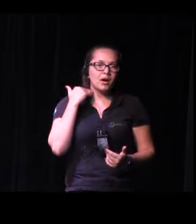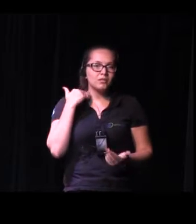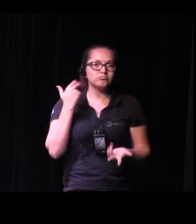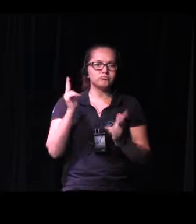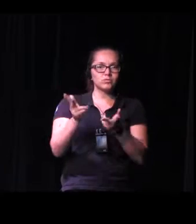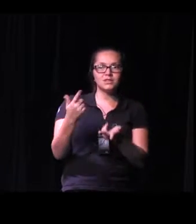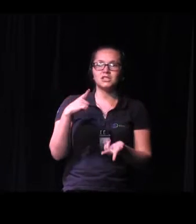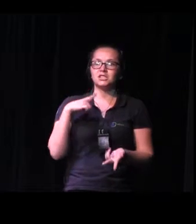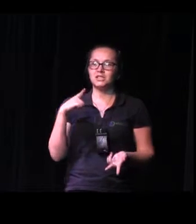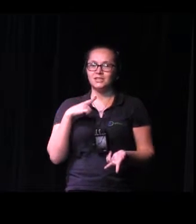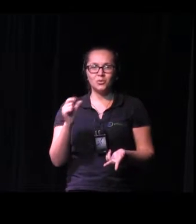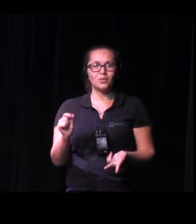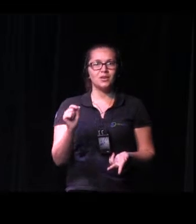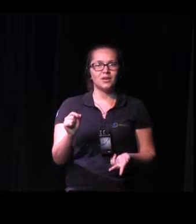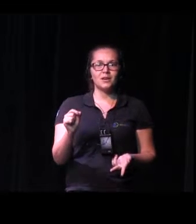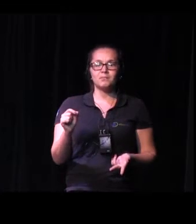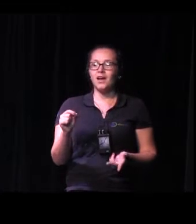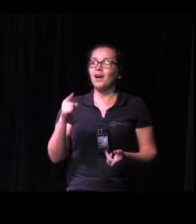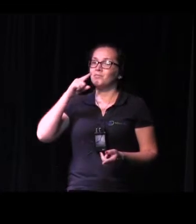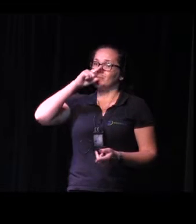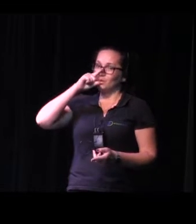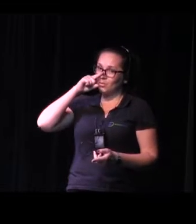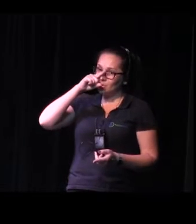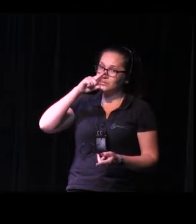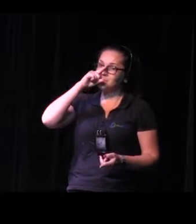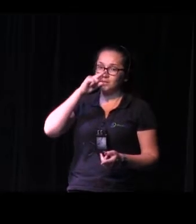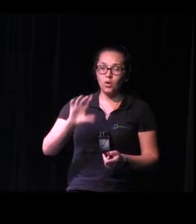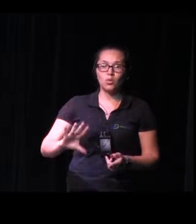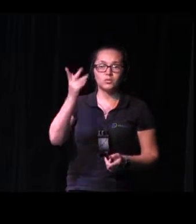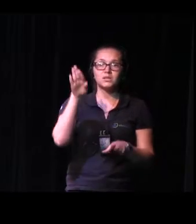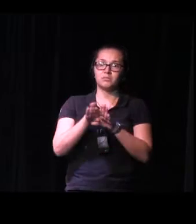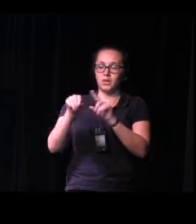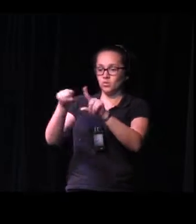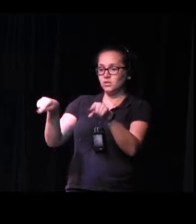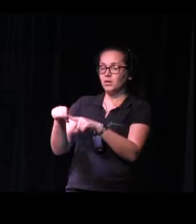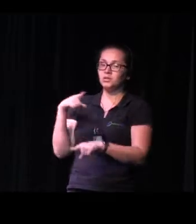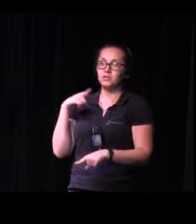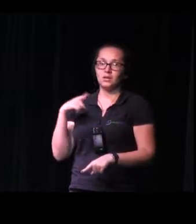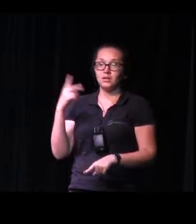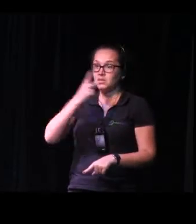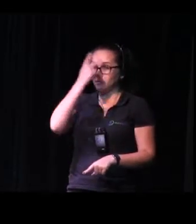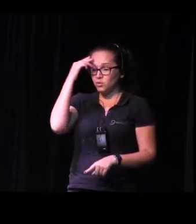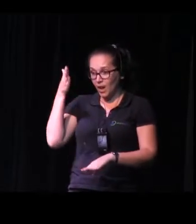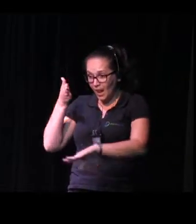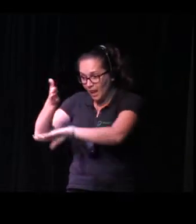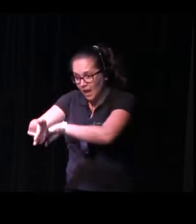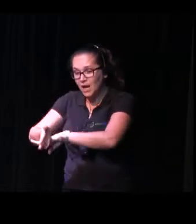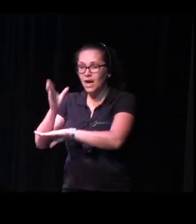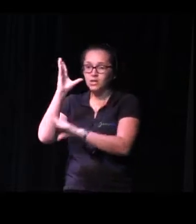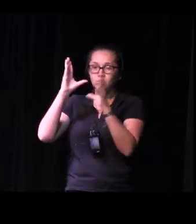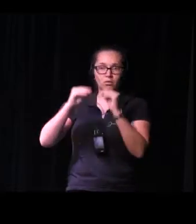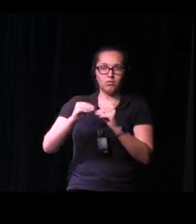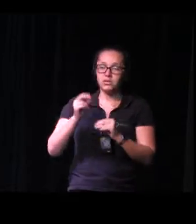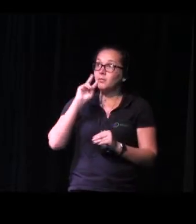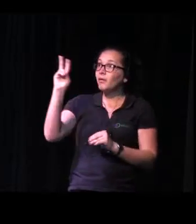violência, bancos contínuos à noite seriam perigosos os espaços.